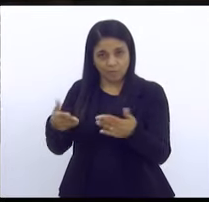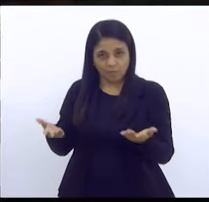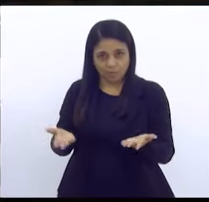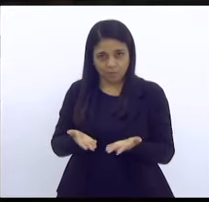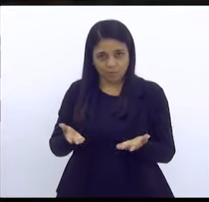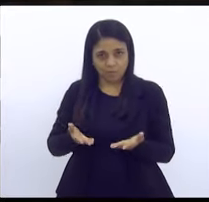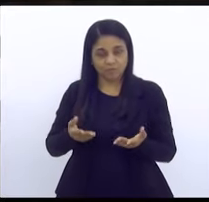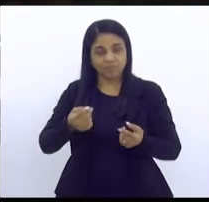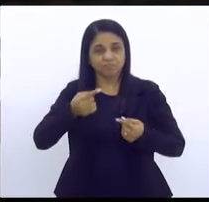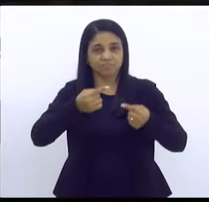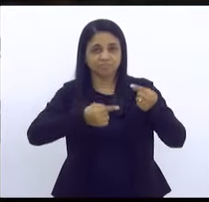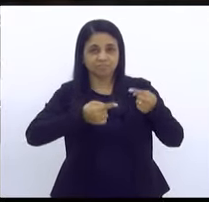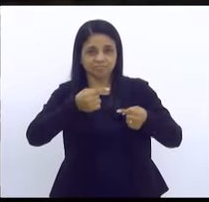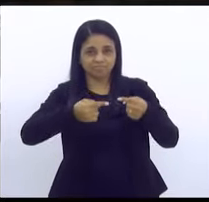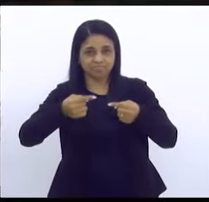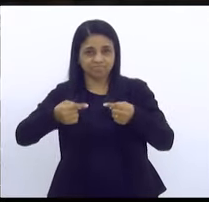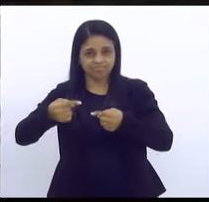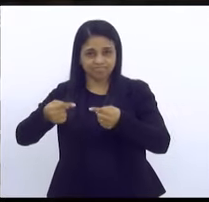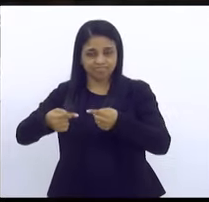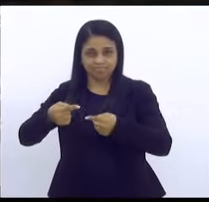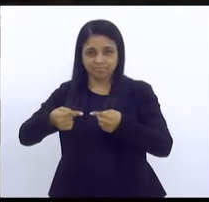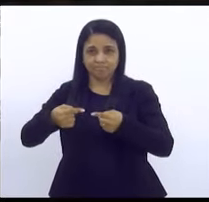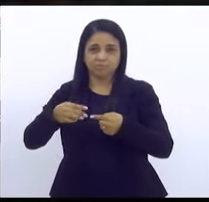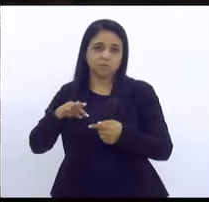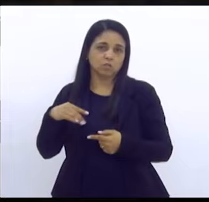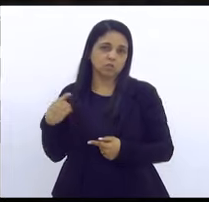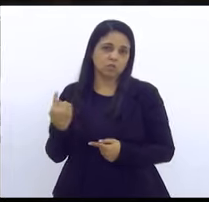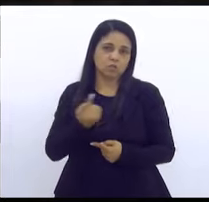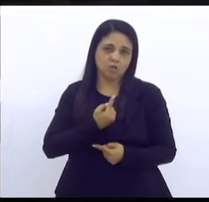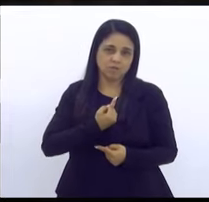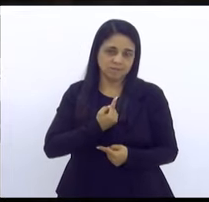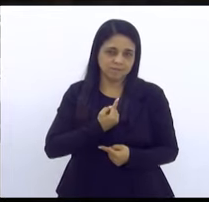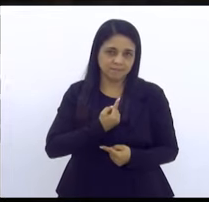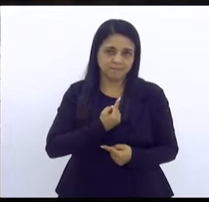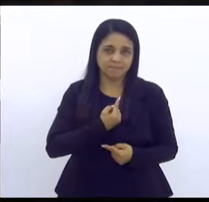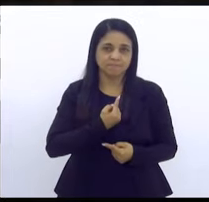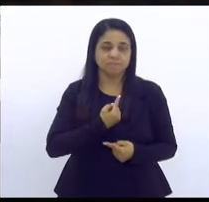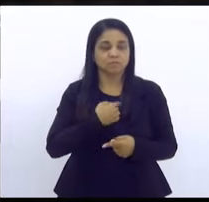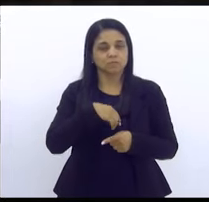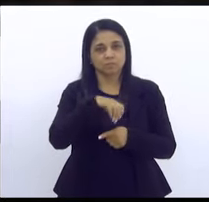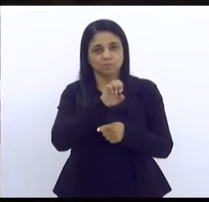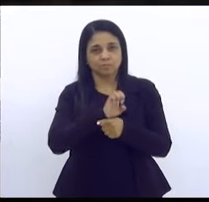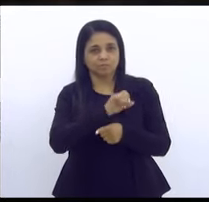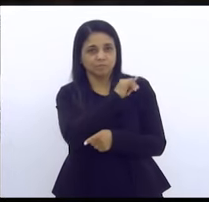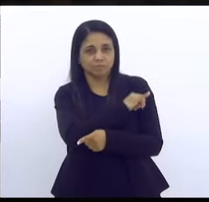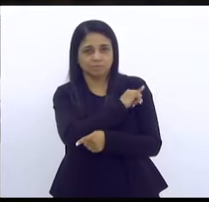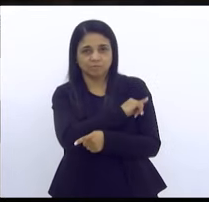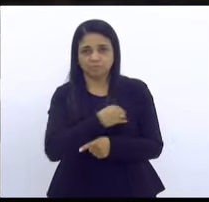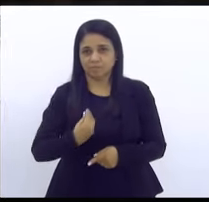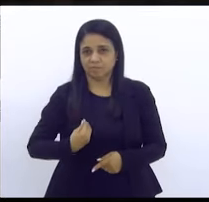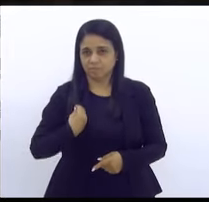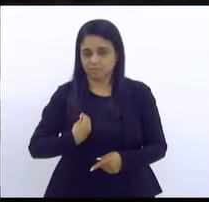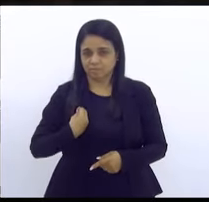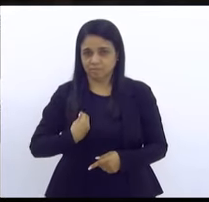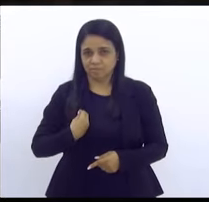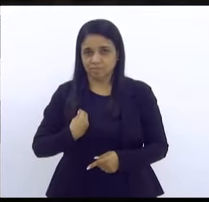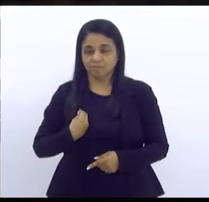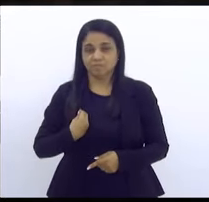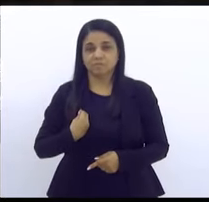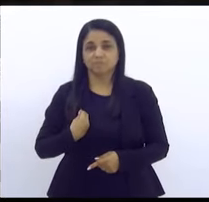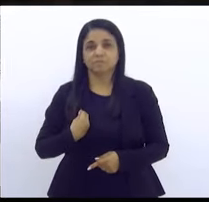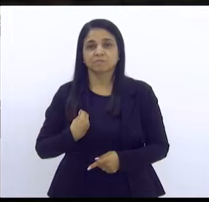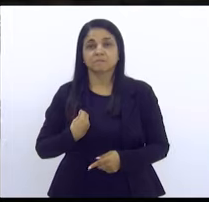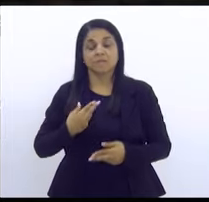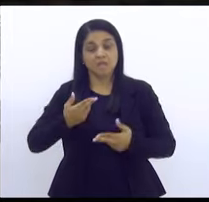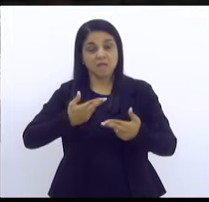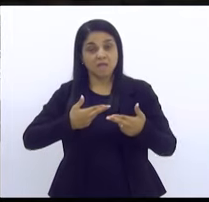o debate que é central para todos nós que vivemos no estado do Rio de Janeiro, que é com relação à